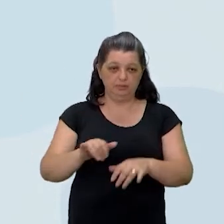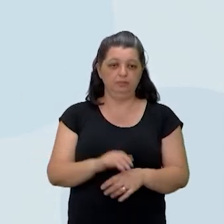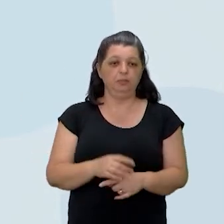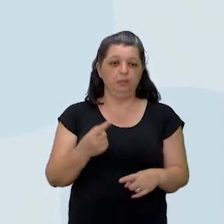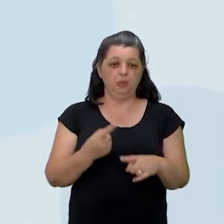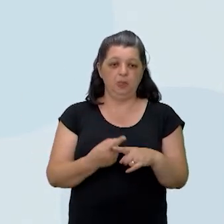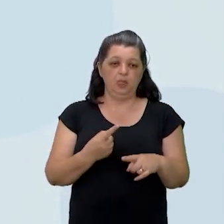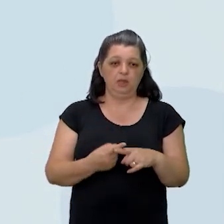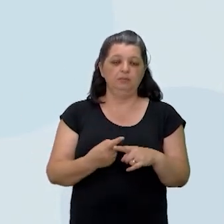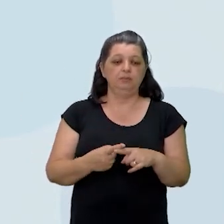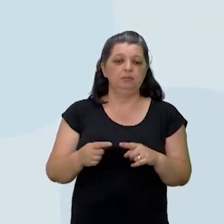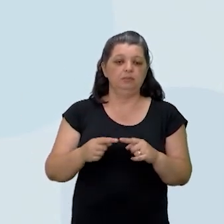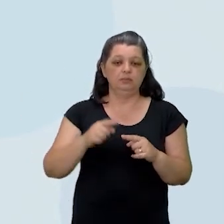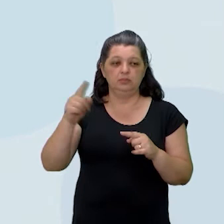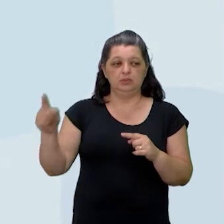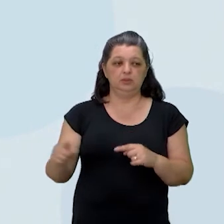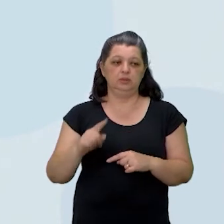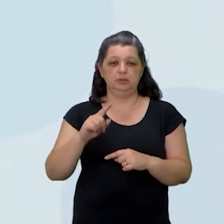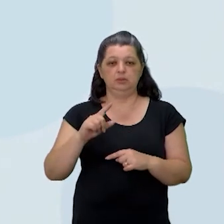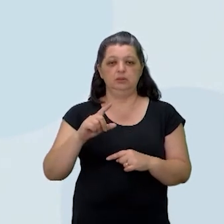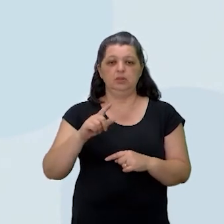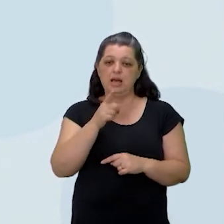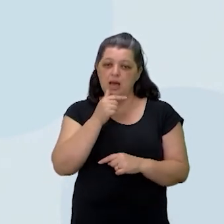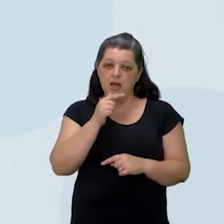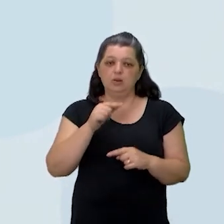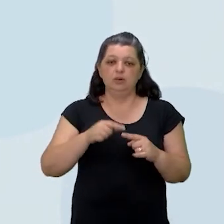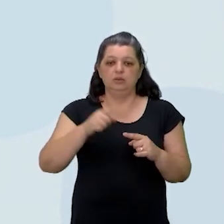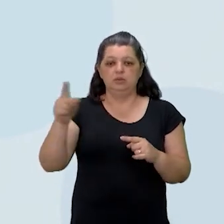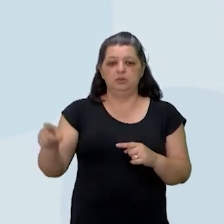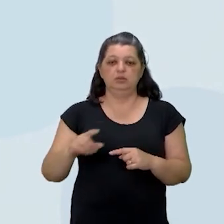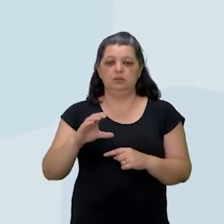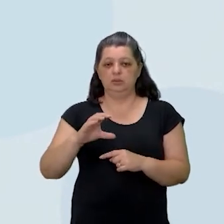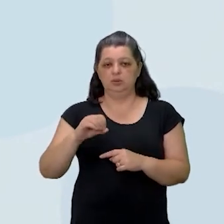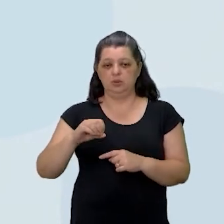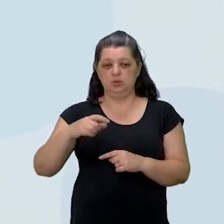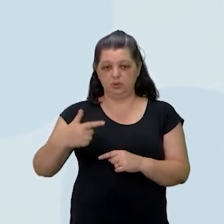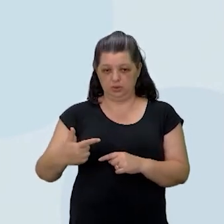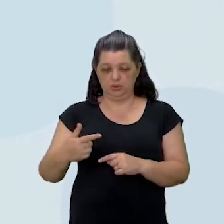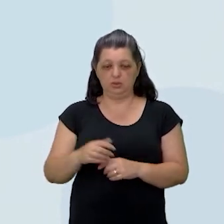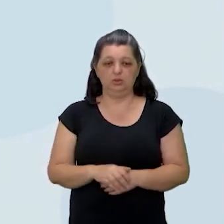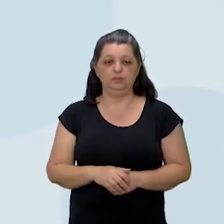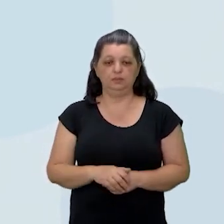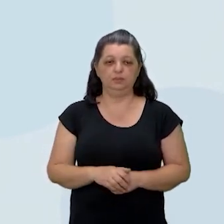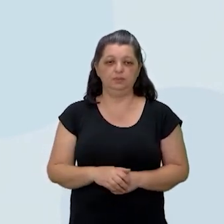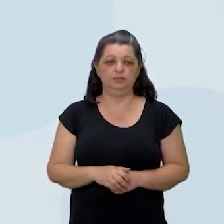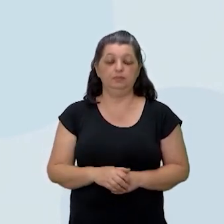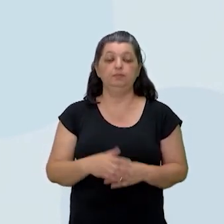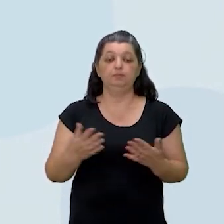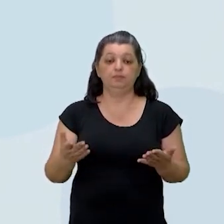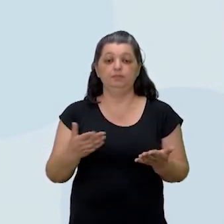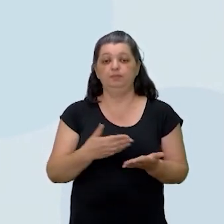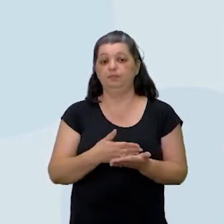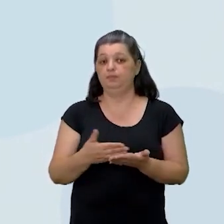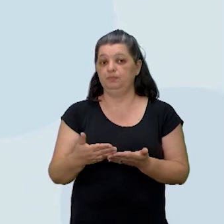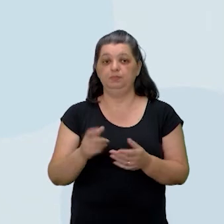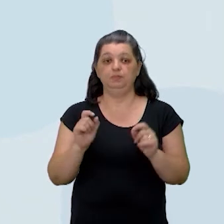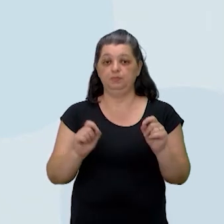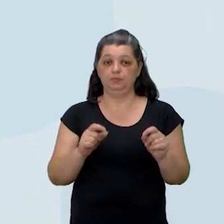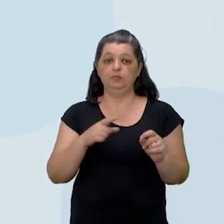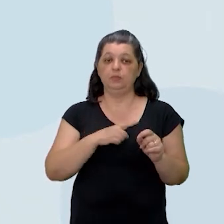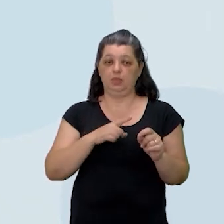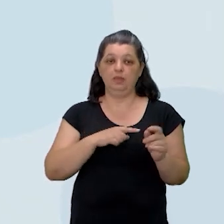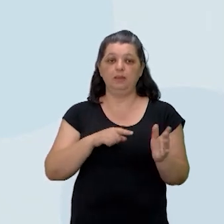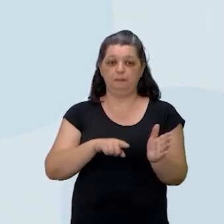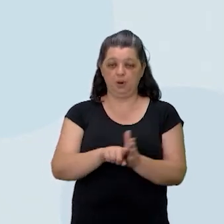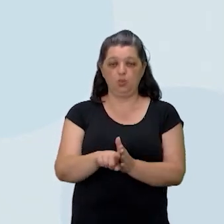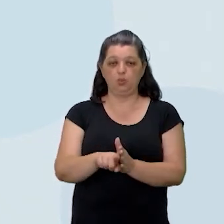e vamos ver aí algumas das interferências do ser humano nesses ciclos. Para a gente começar com tudo, tem aí uma